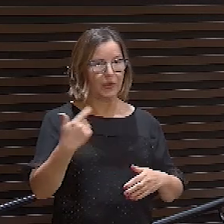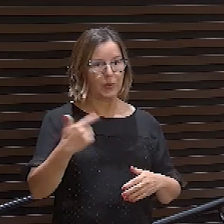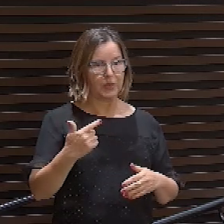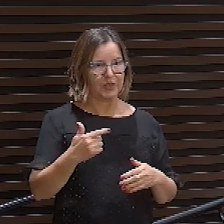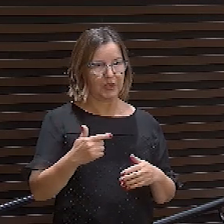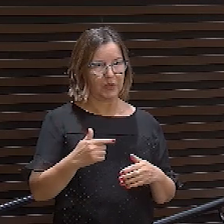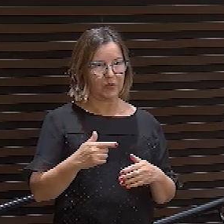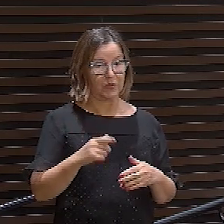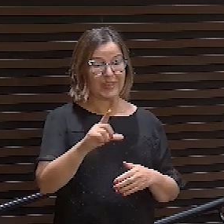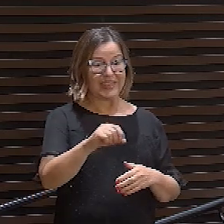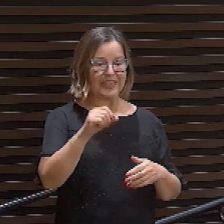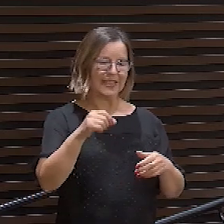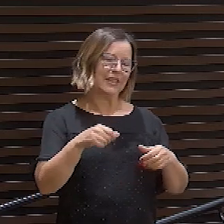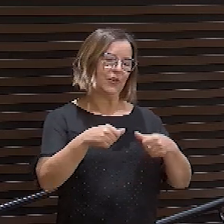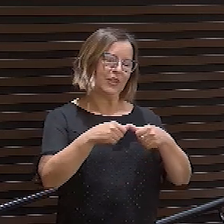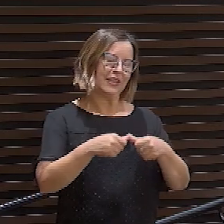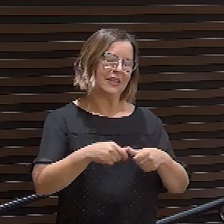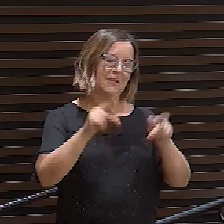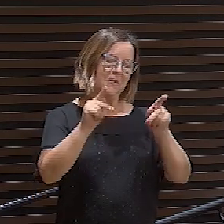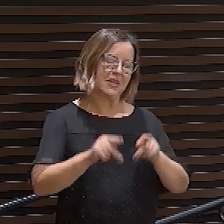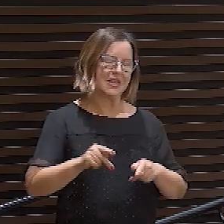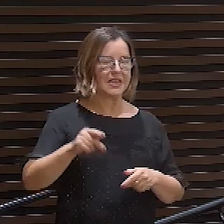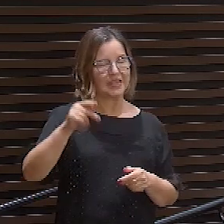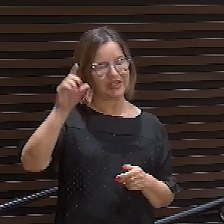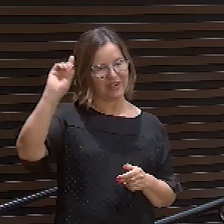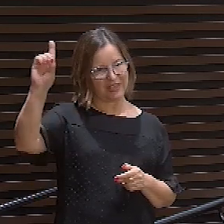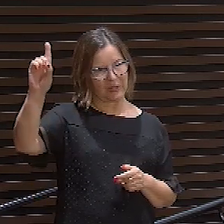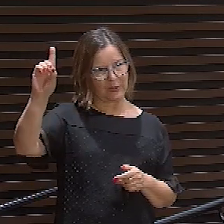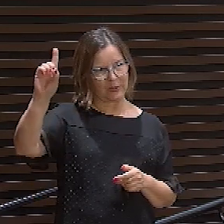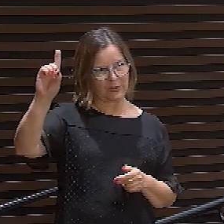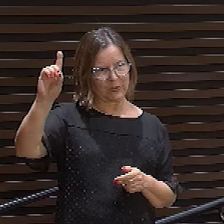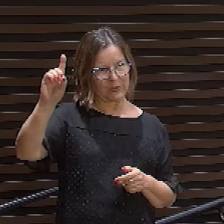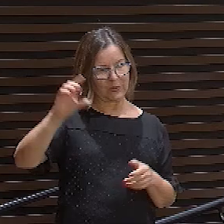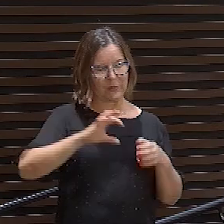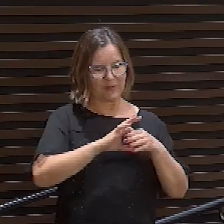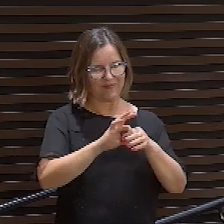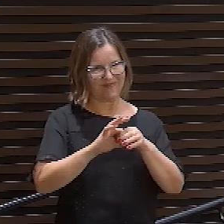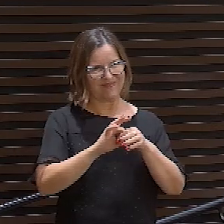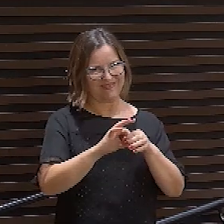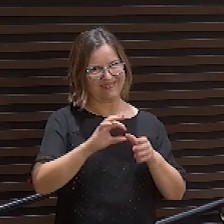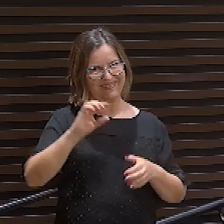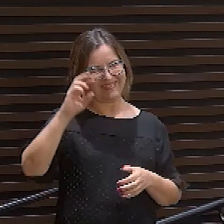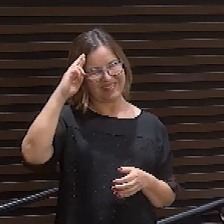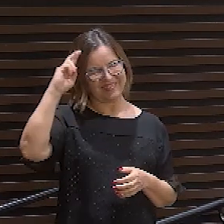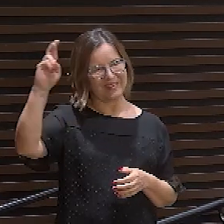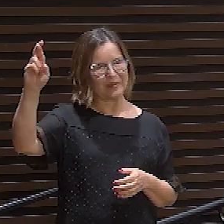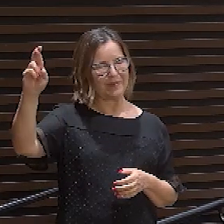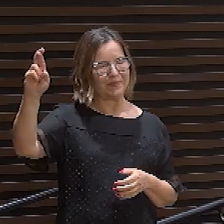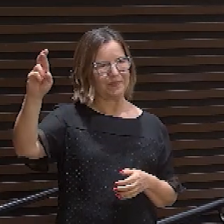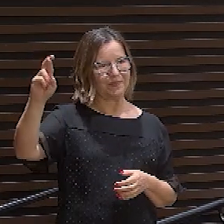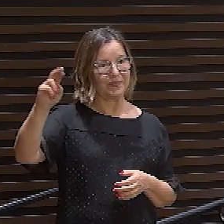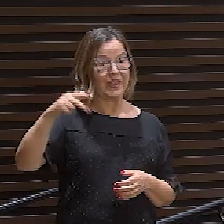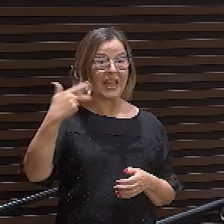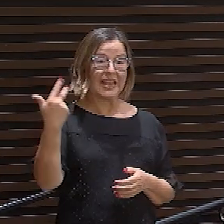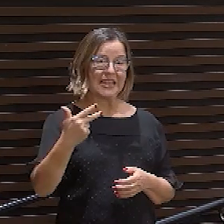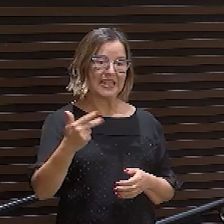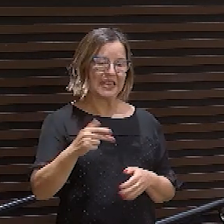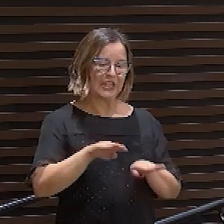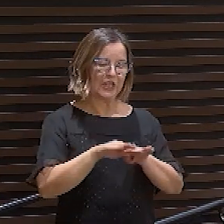na presença de Deus, na Betel, na intimidade, na comunhão com o Senhor. E